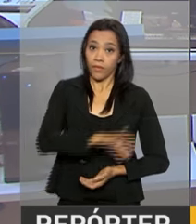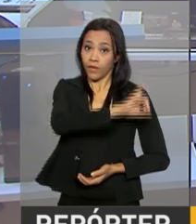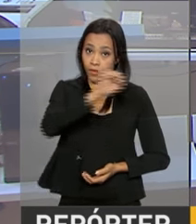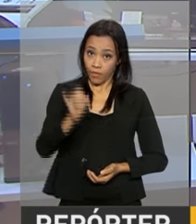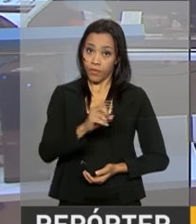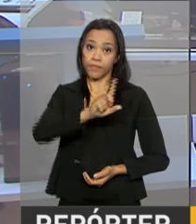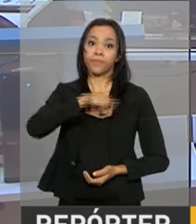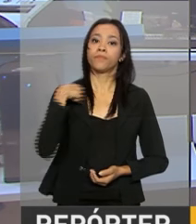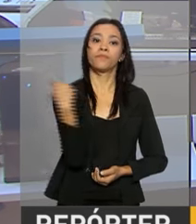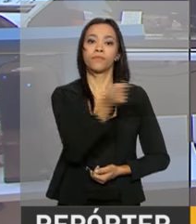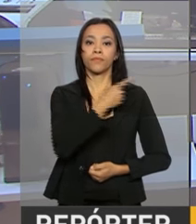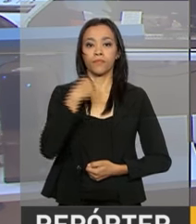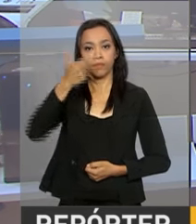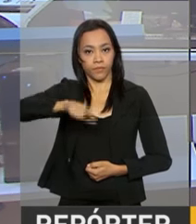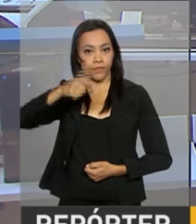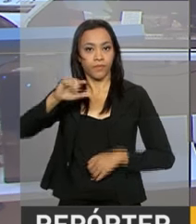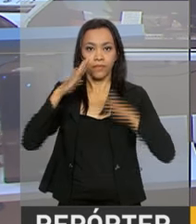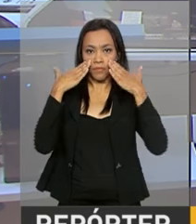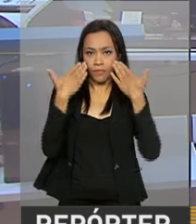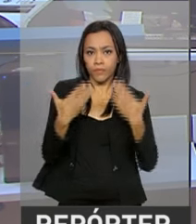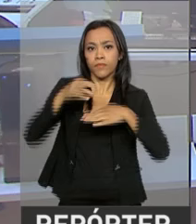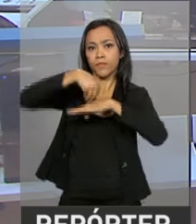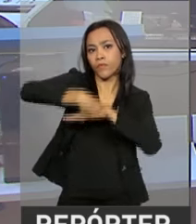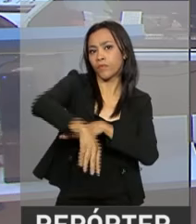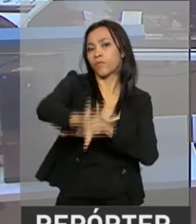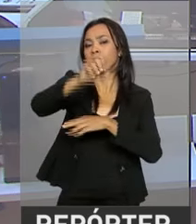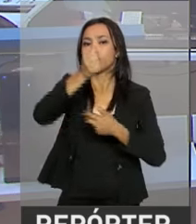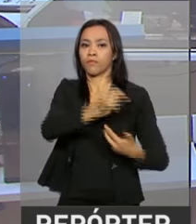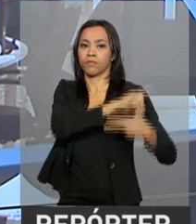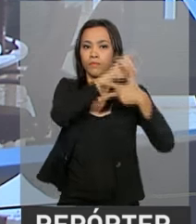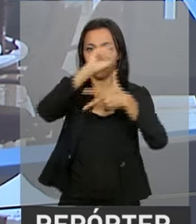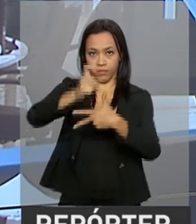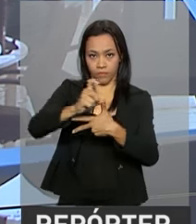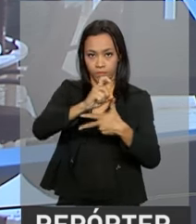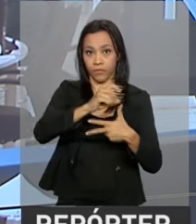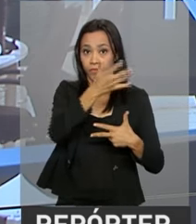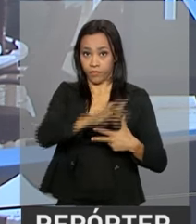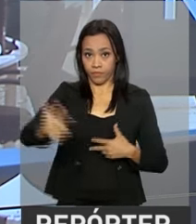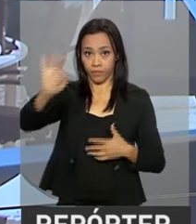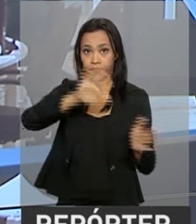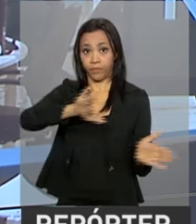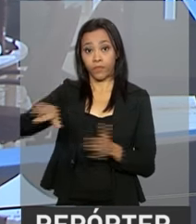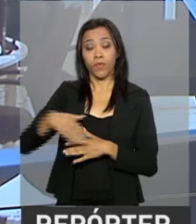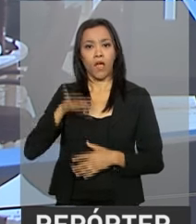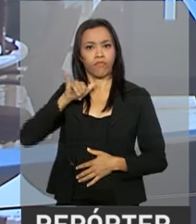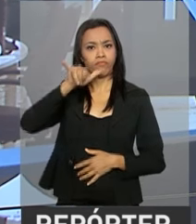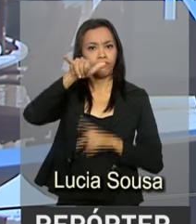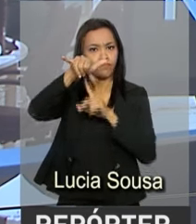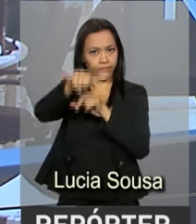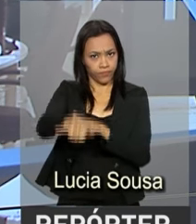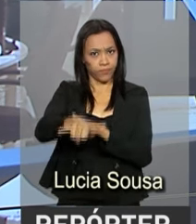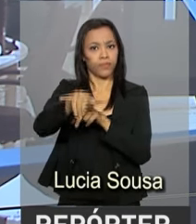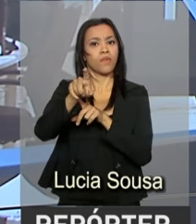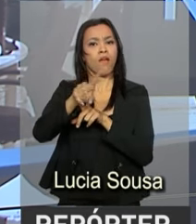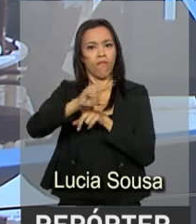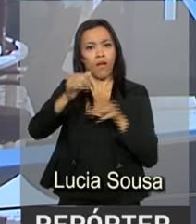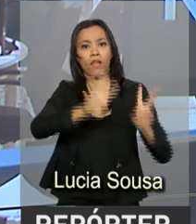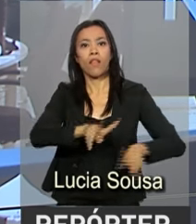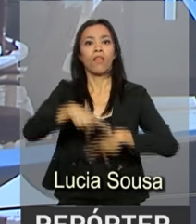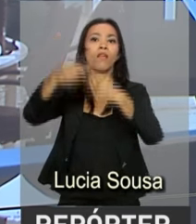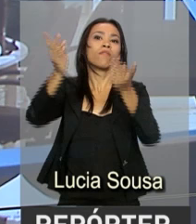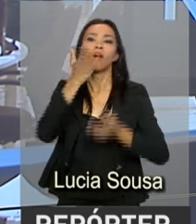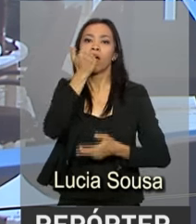Olá, o repórter NBR está de volta com as informações do Poder Executivo Federal. Um avião da Força Aérea Brasileira vai levar mantimentos